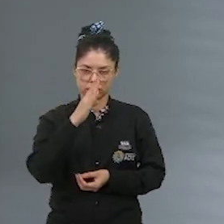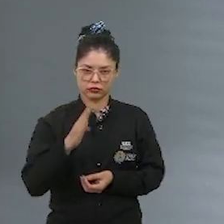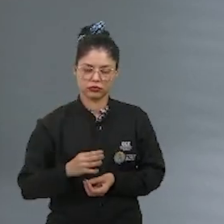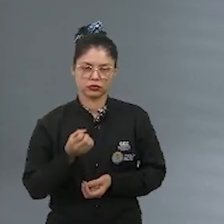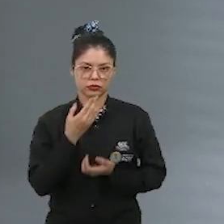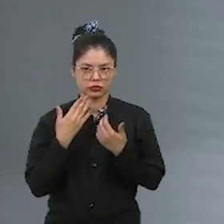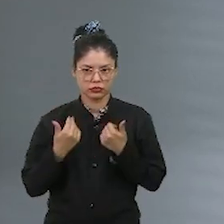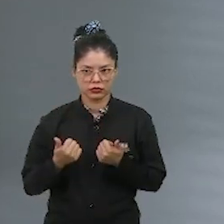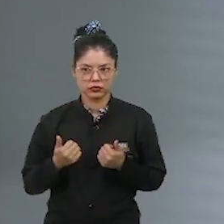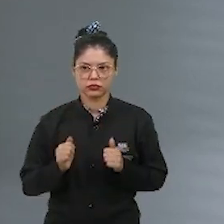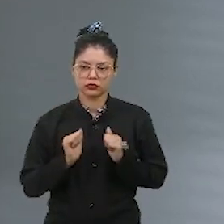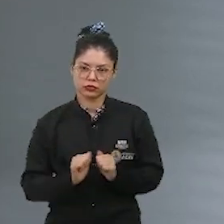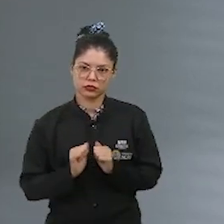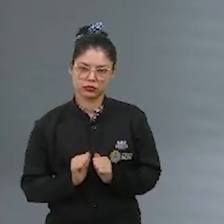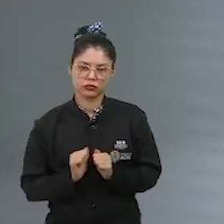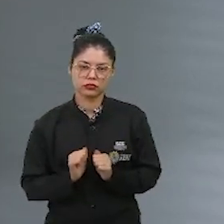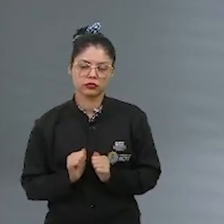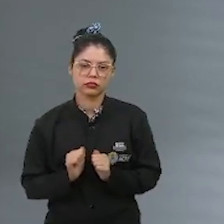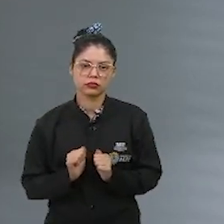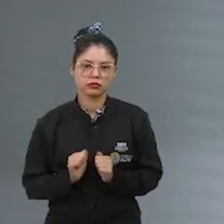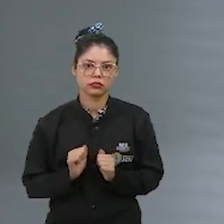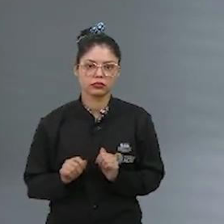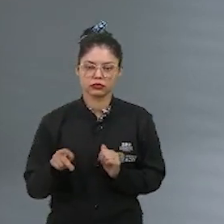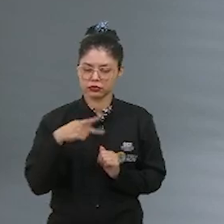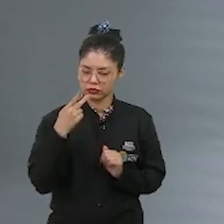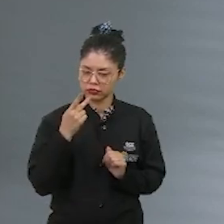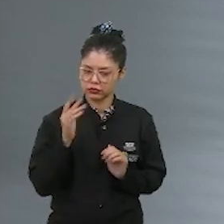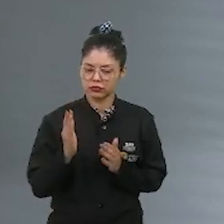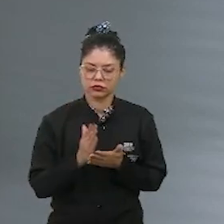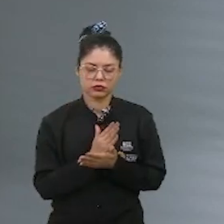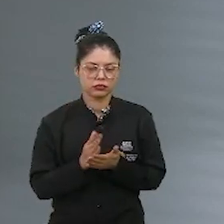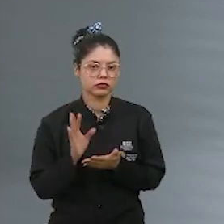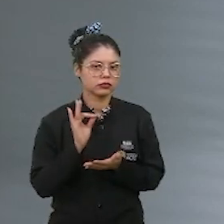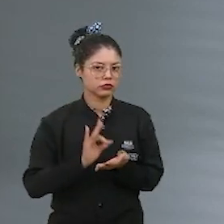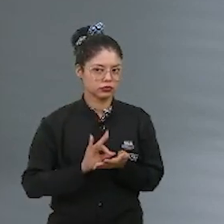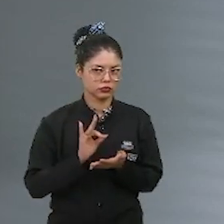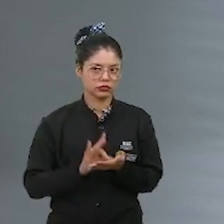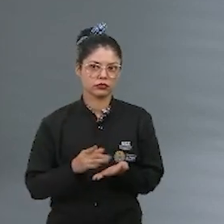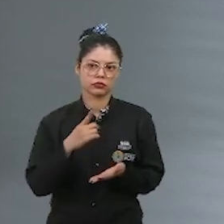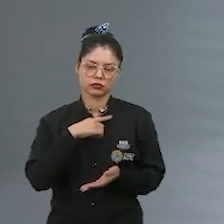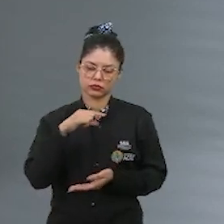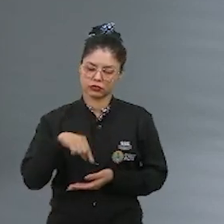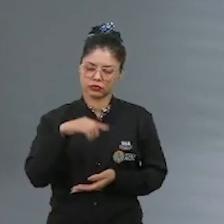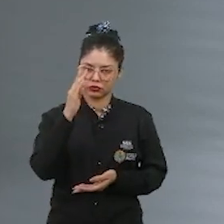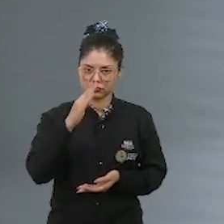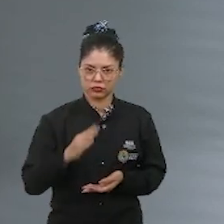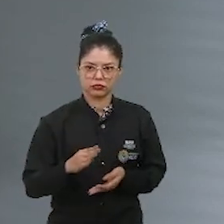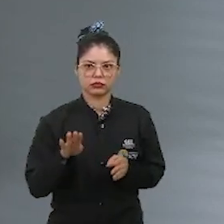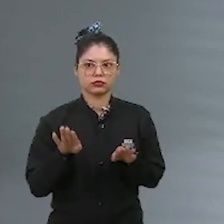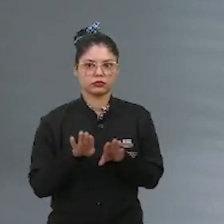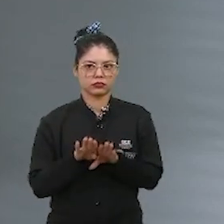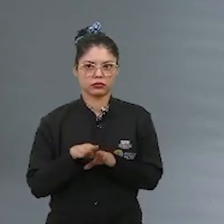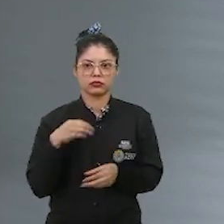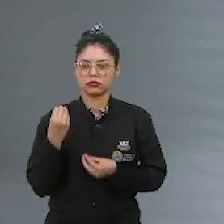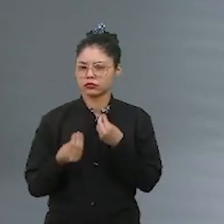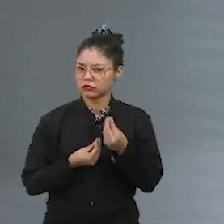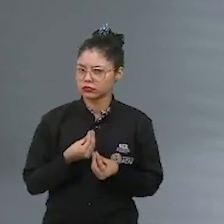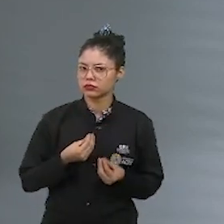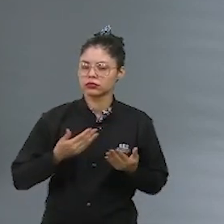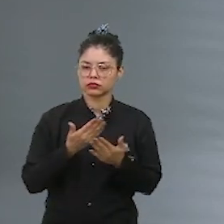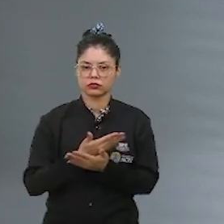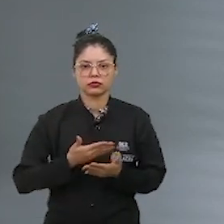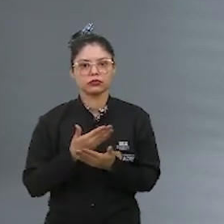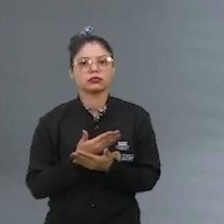tá bom? Você pode muito bem citar essas realidades ou como outros países estão tratando